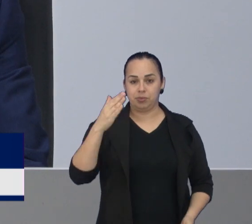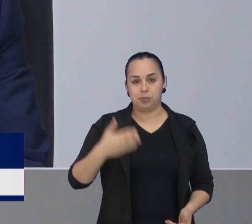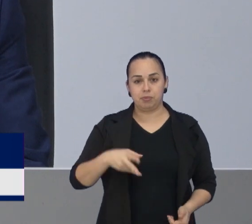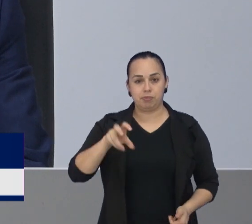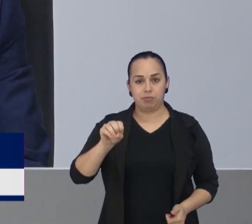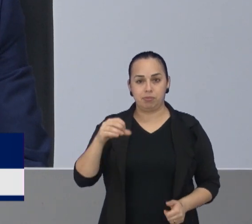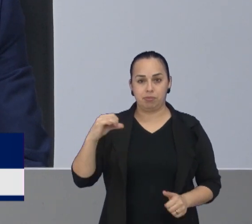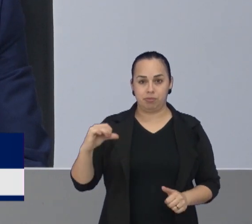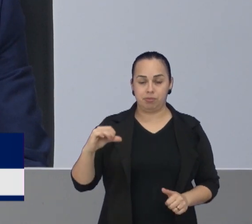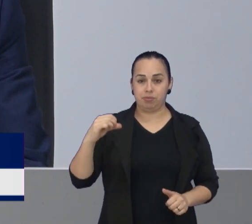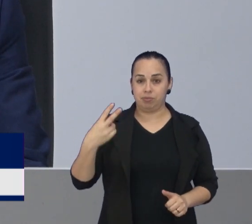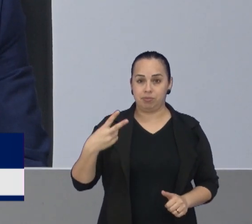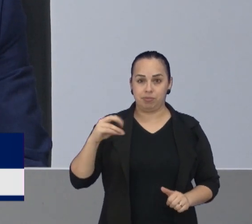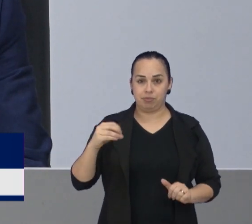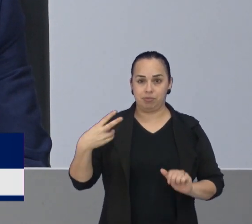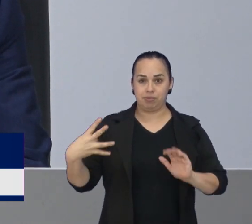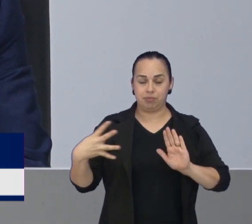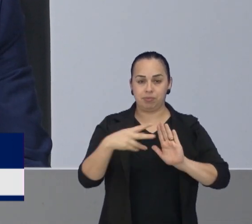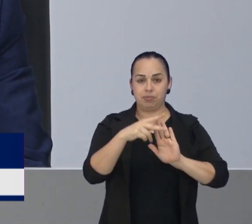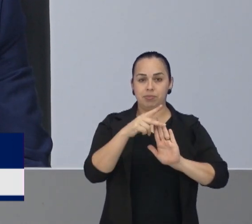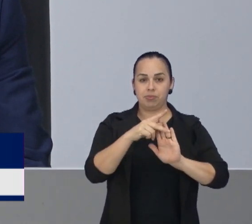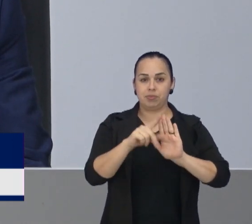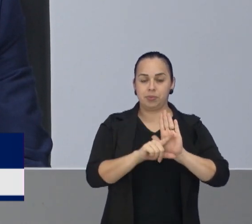959/2024, projeto de lei número